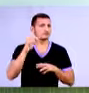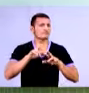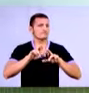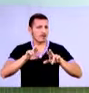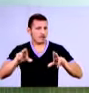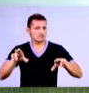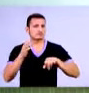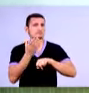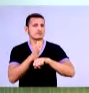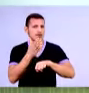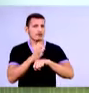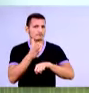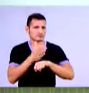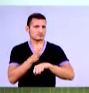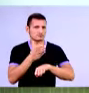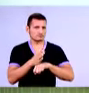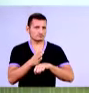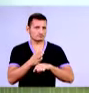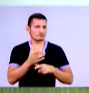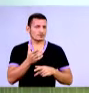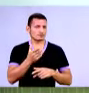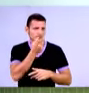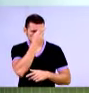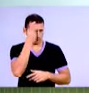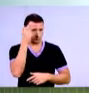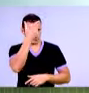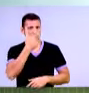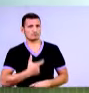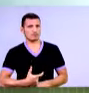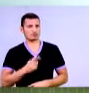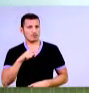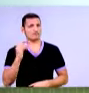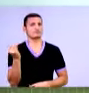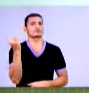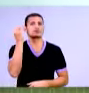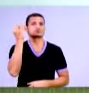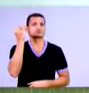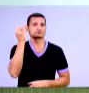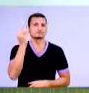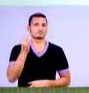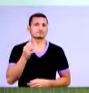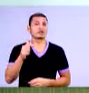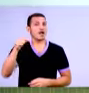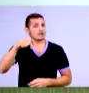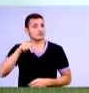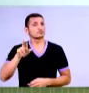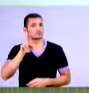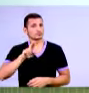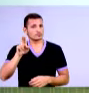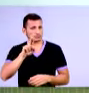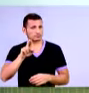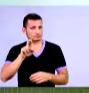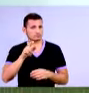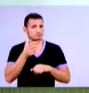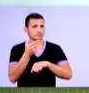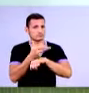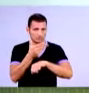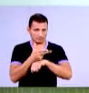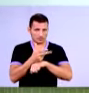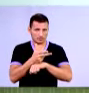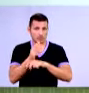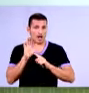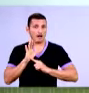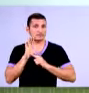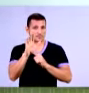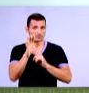tarefas, né, dos seres humanos, ela é importante, né? E aqui, no uso de recursos multimídia para a